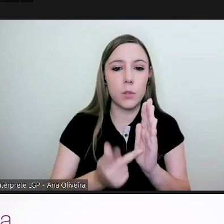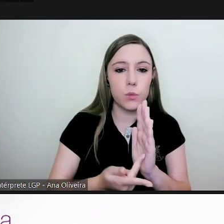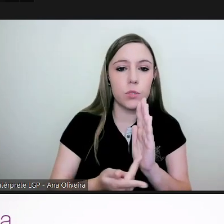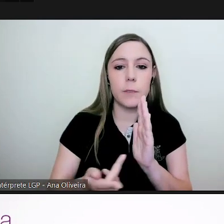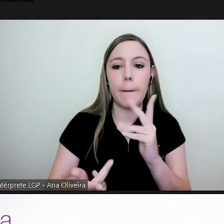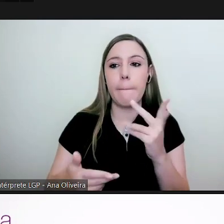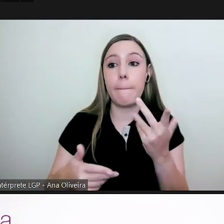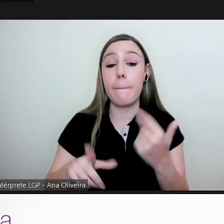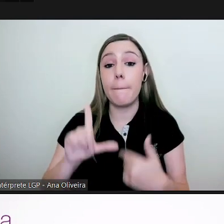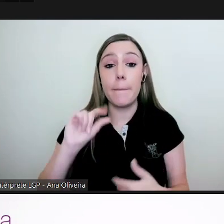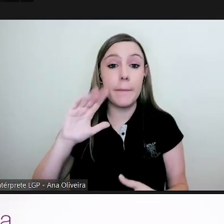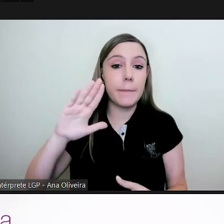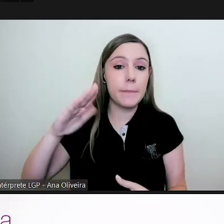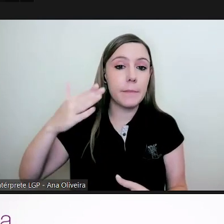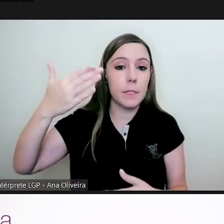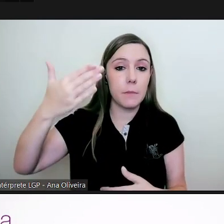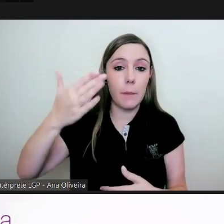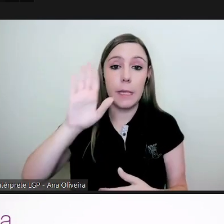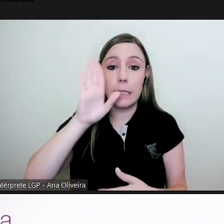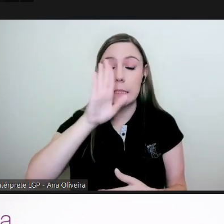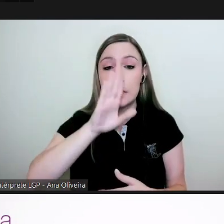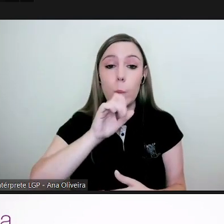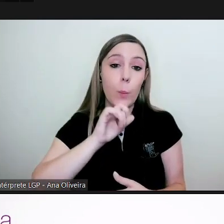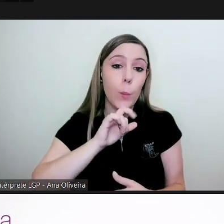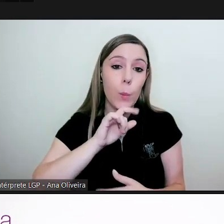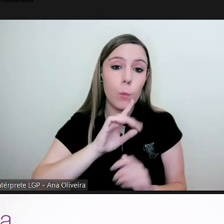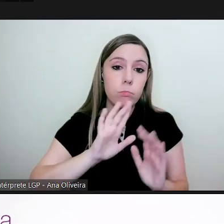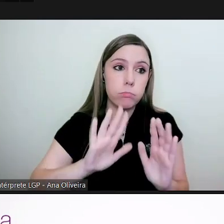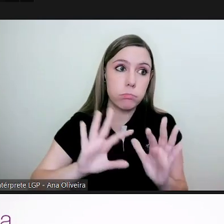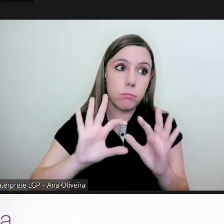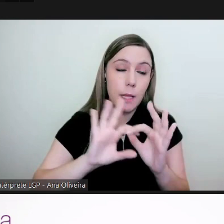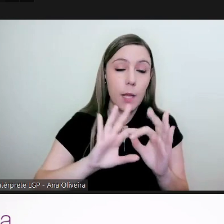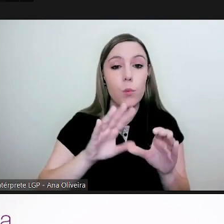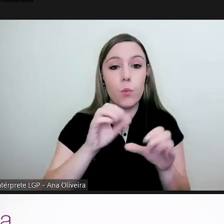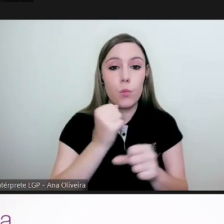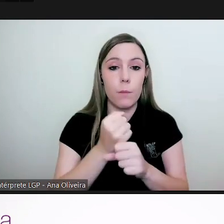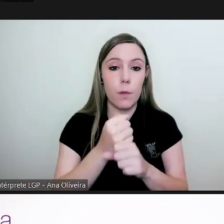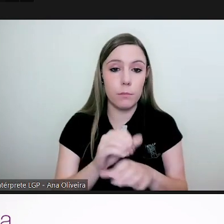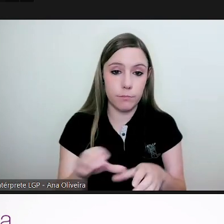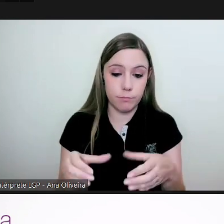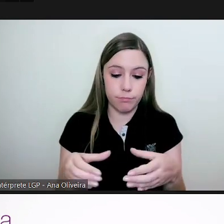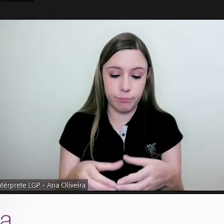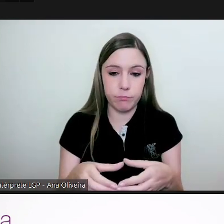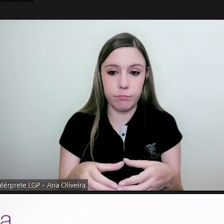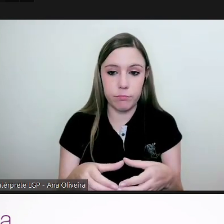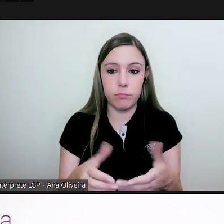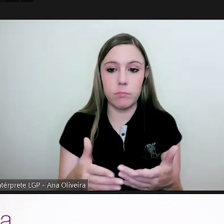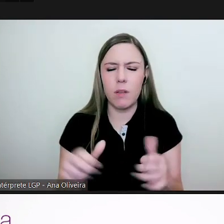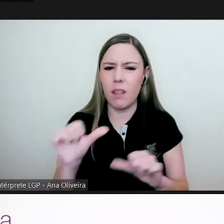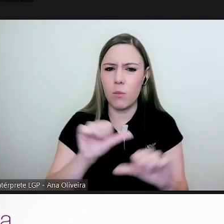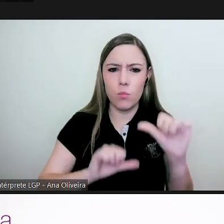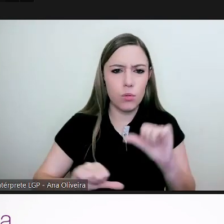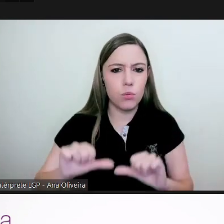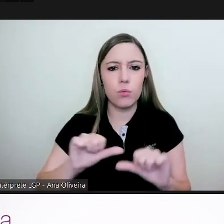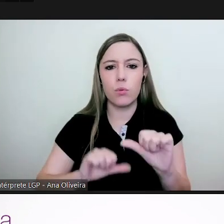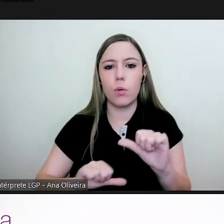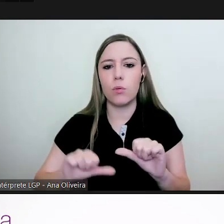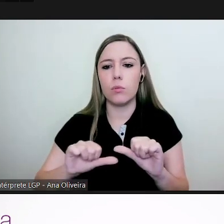tecnologia e, sobretudo, aqueles que podem, na lógica de trabalho em rede, hubs, laboratórios,